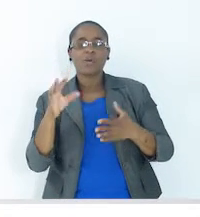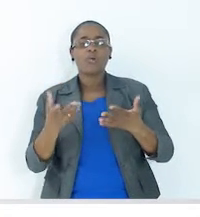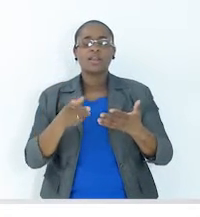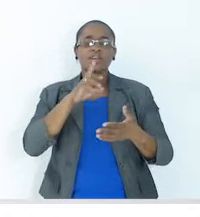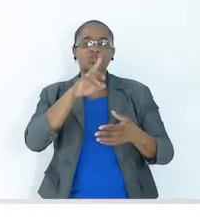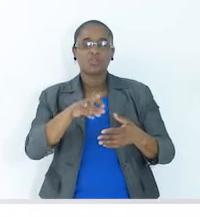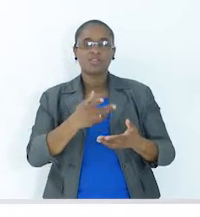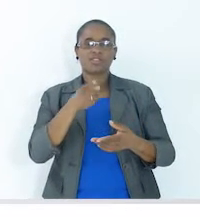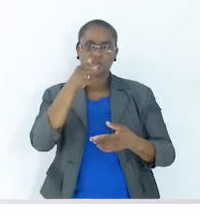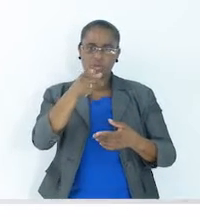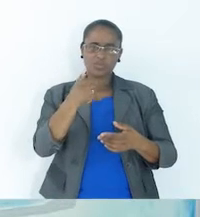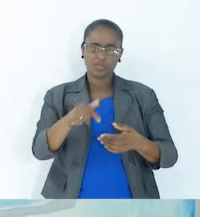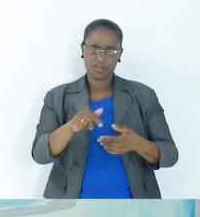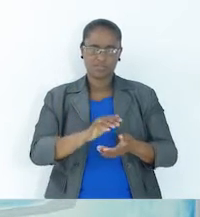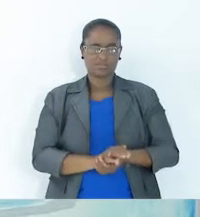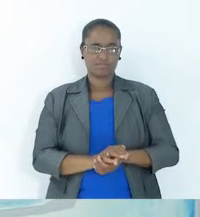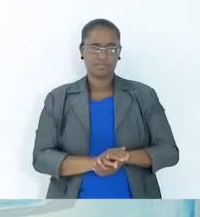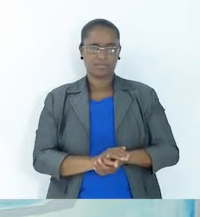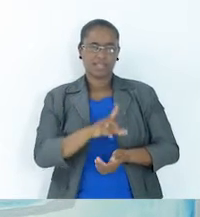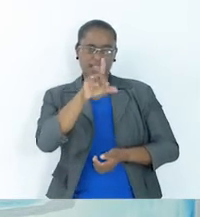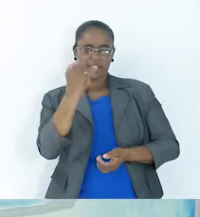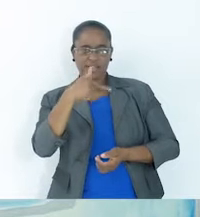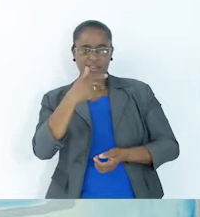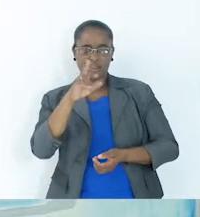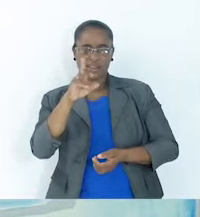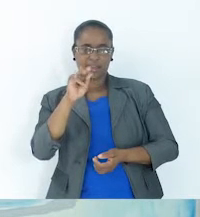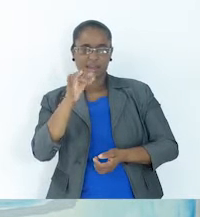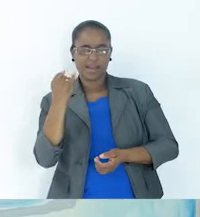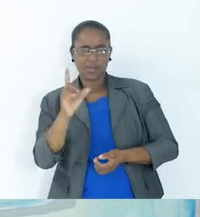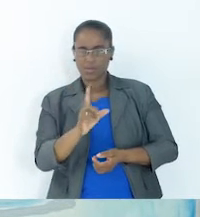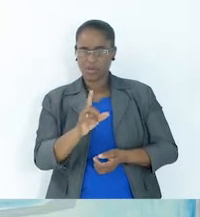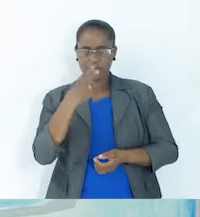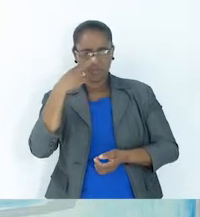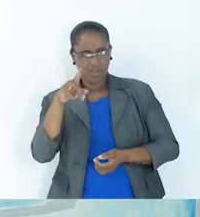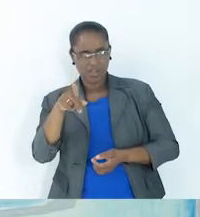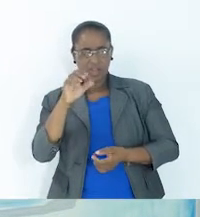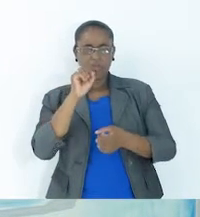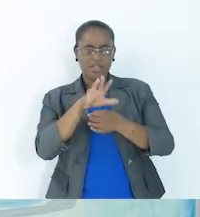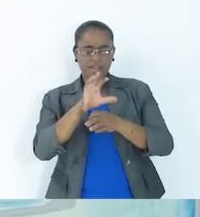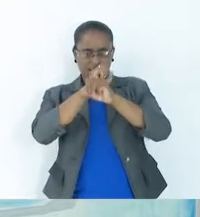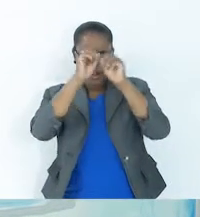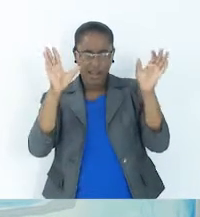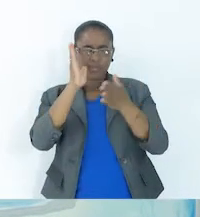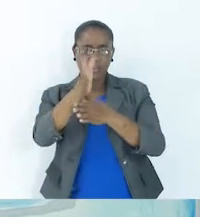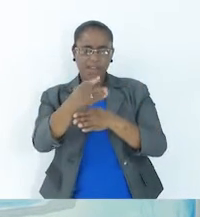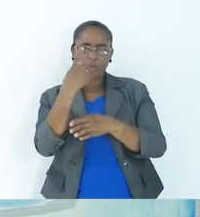Não literário. Será? Viste lá uma mensagem clara, direta,